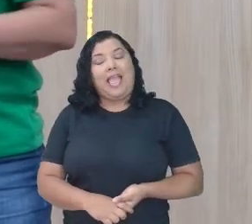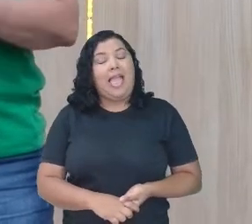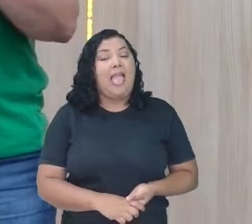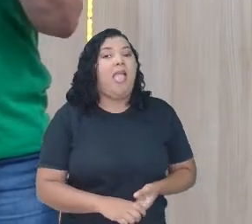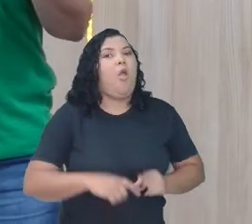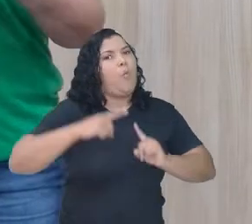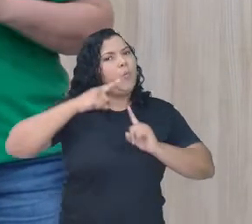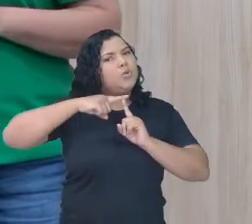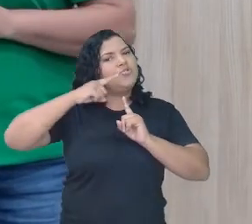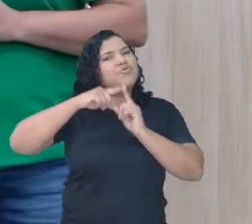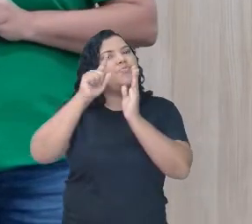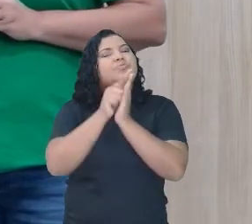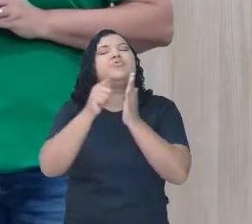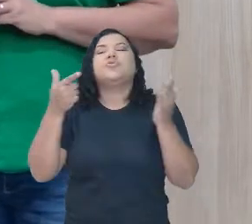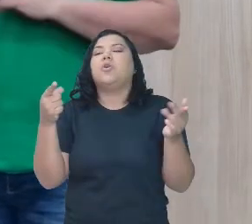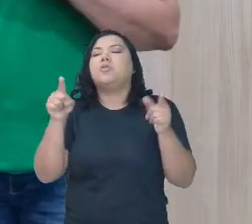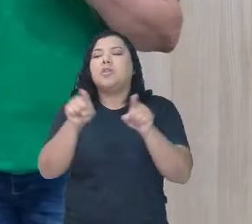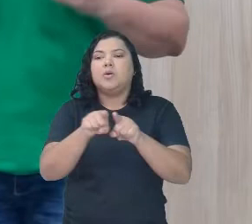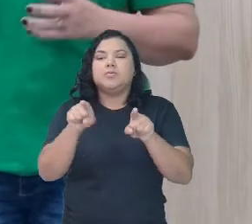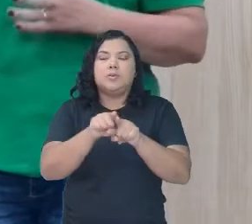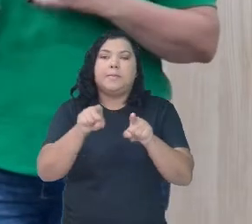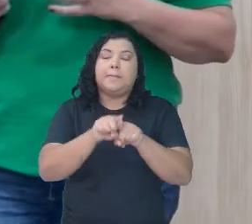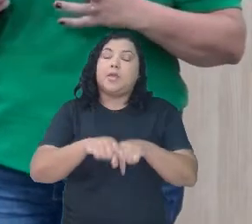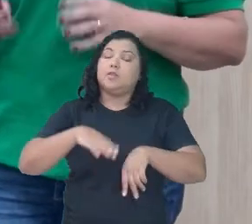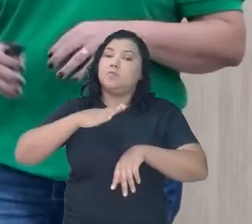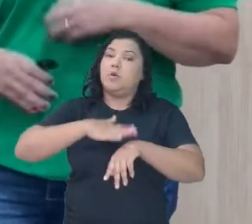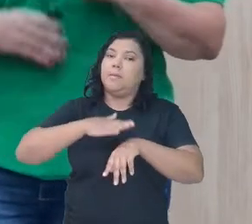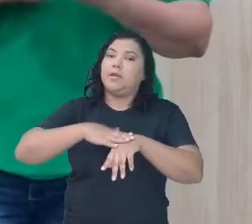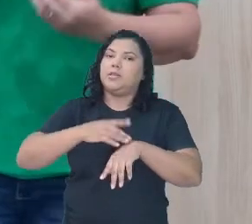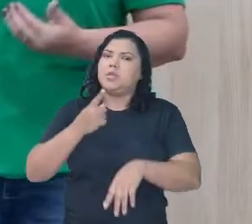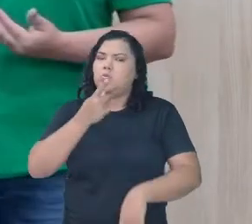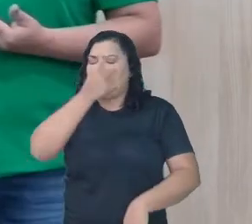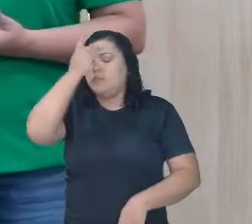tipo de jornalismo, onde se há